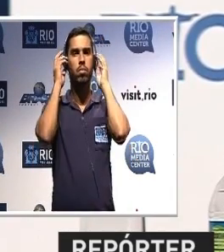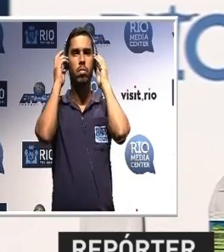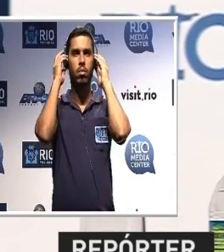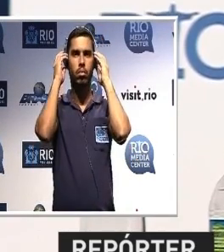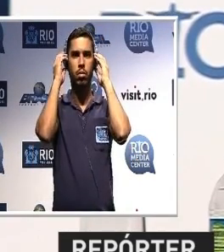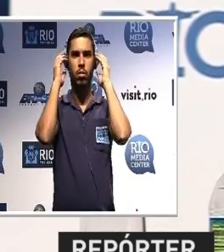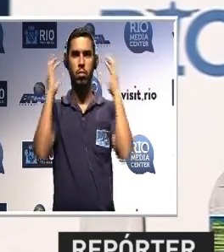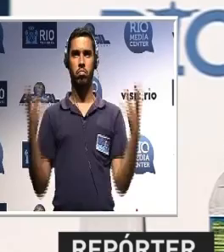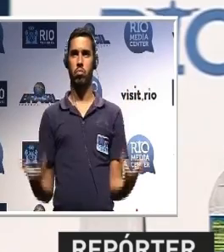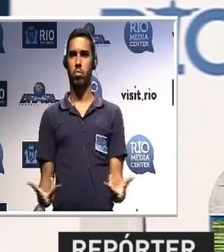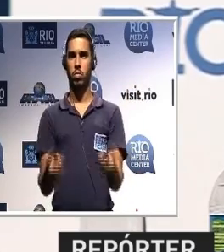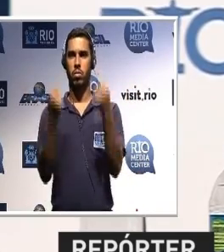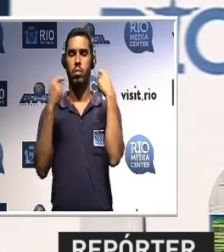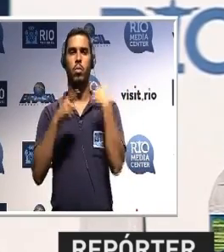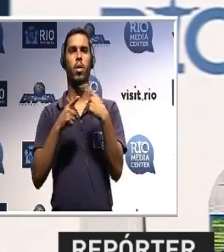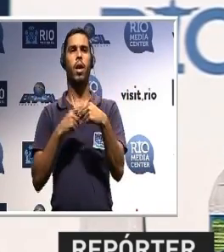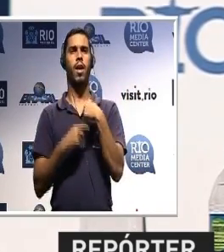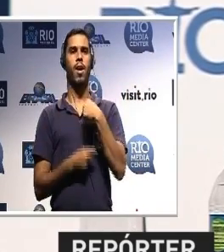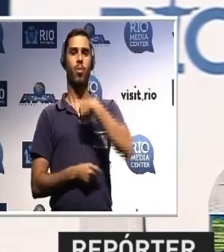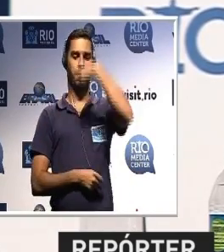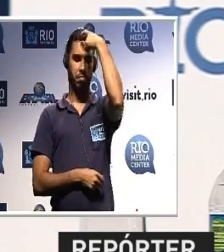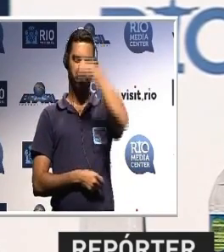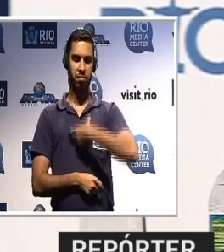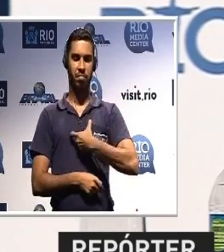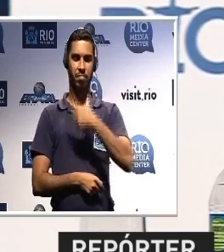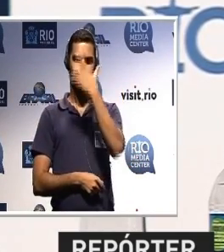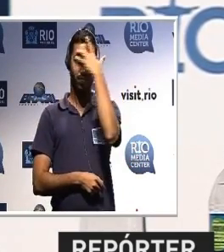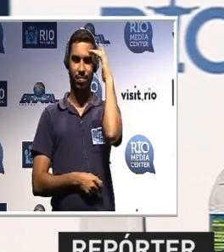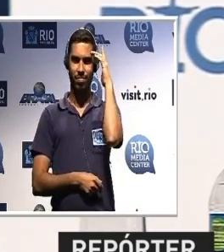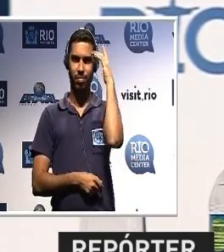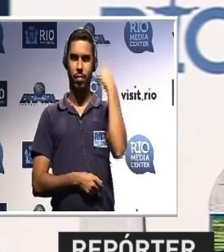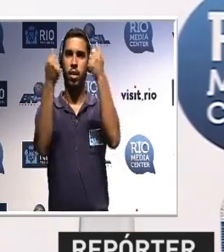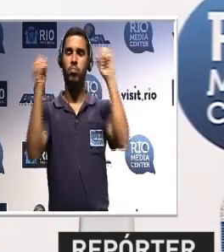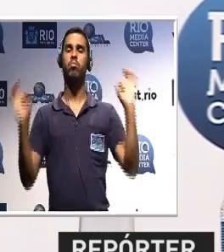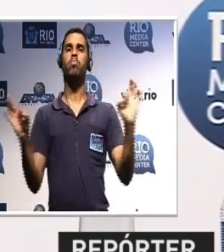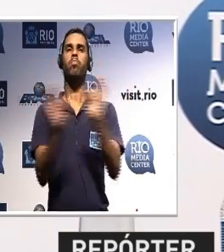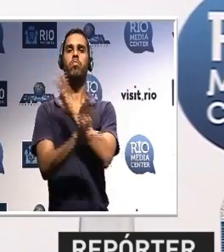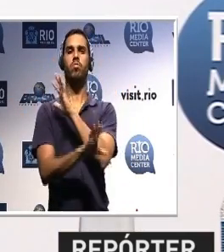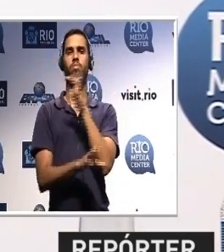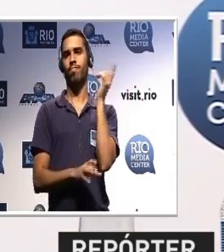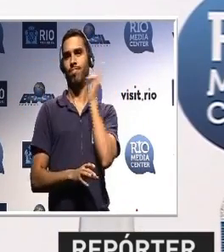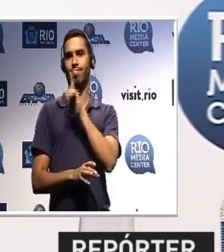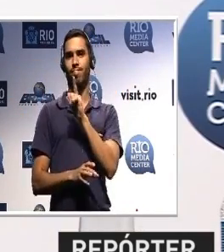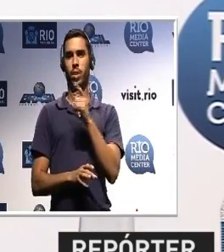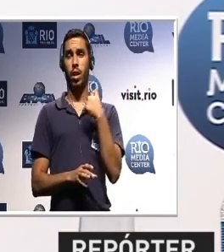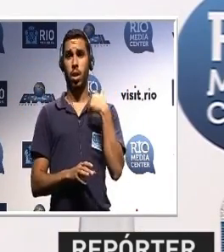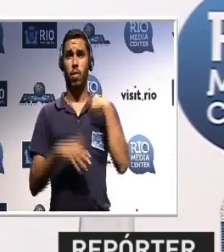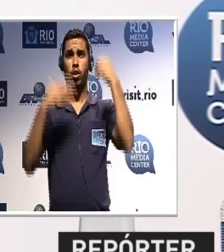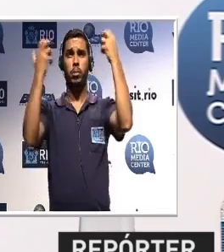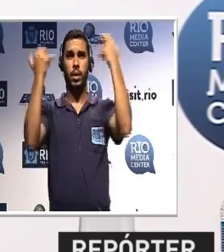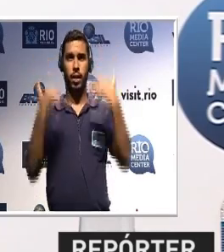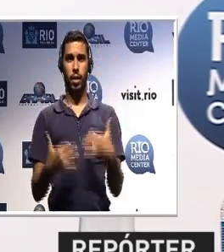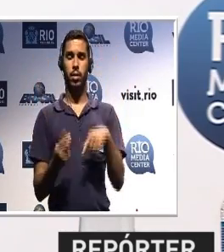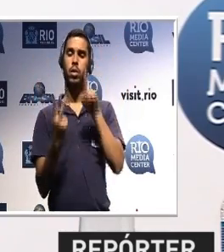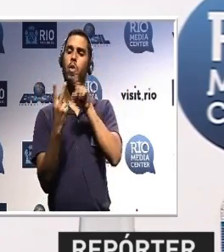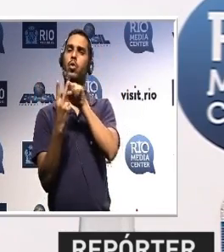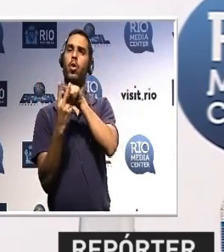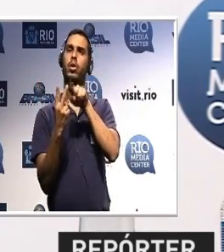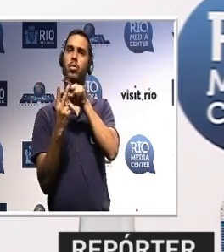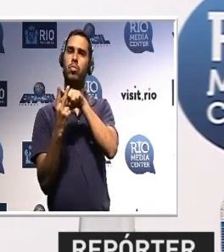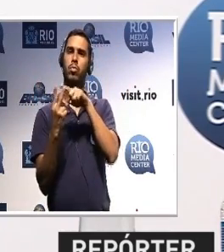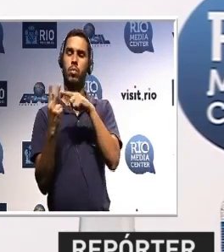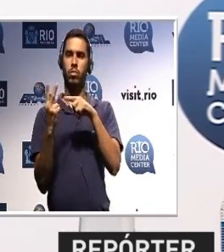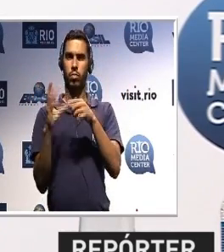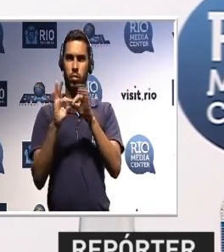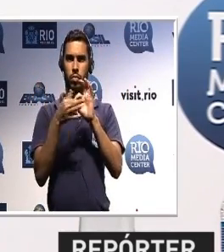recorde de público ultrapassando os 172 mil pessoas mas lembrou que os jogos foram 592